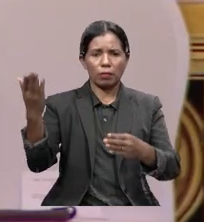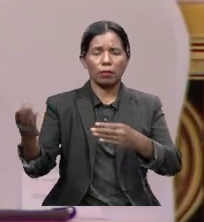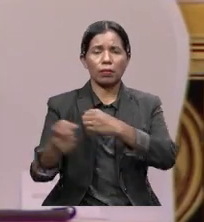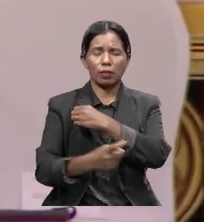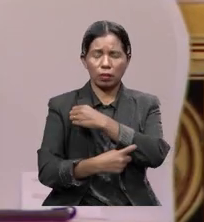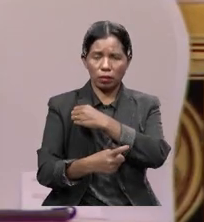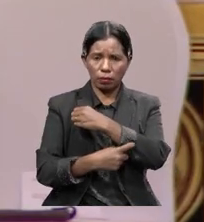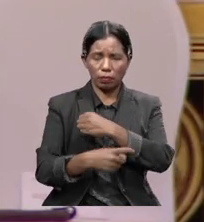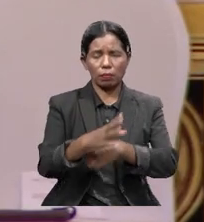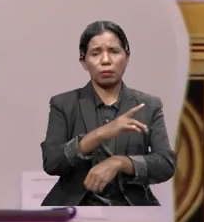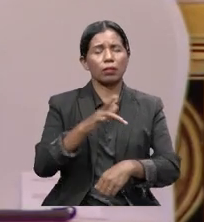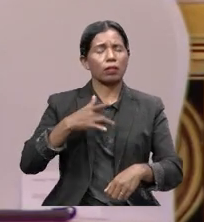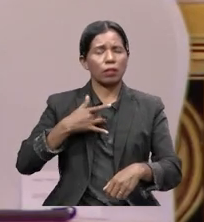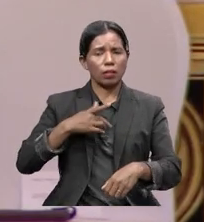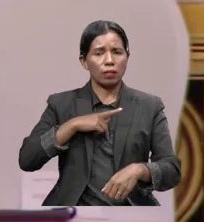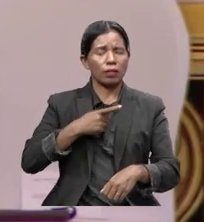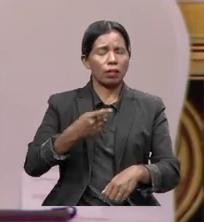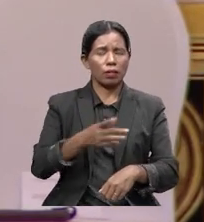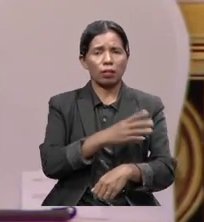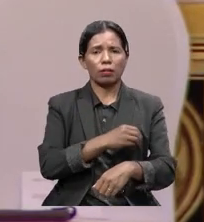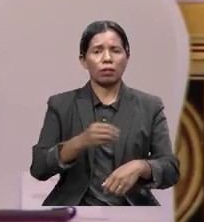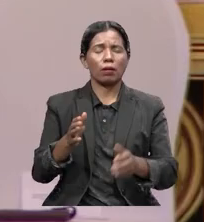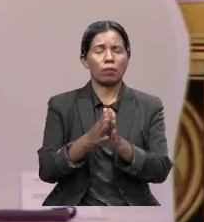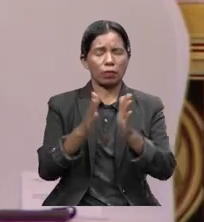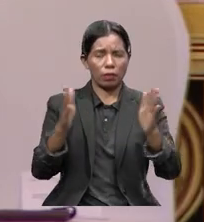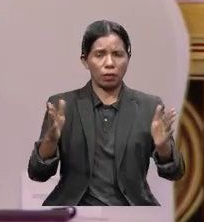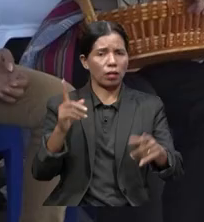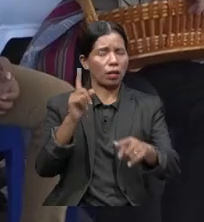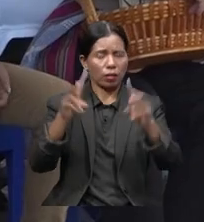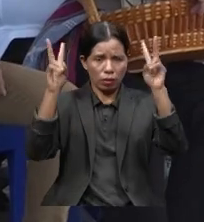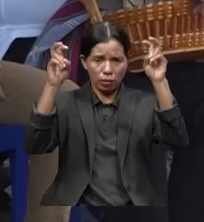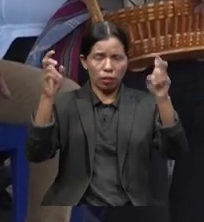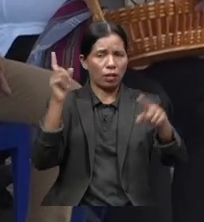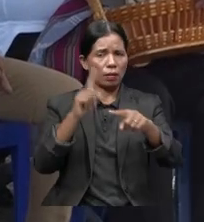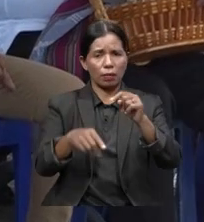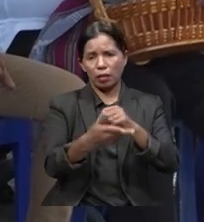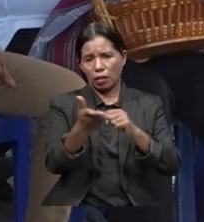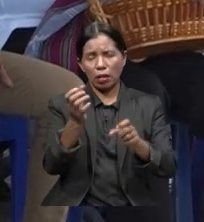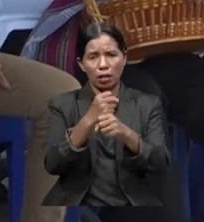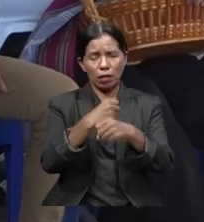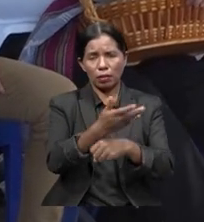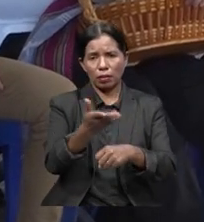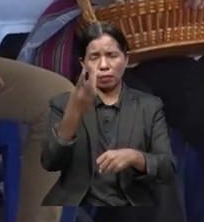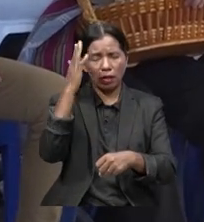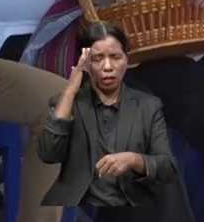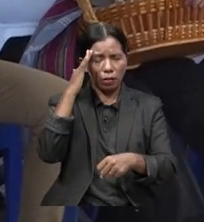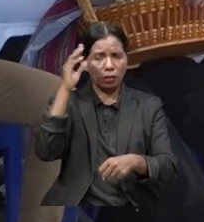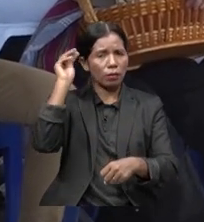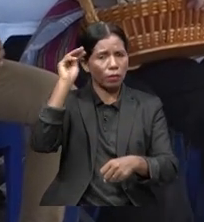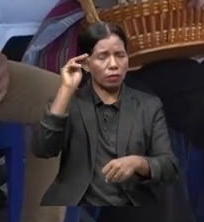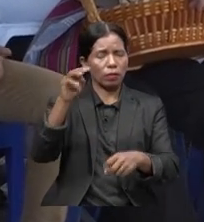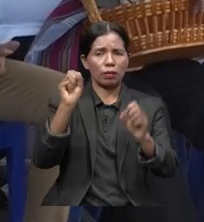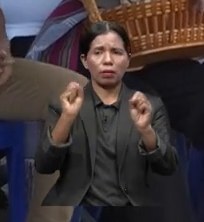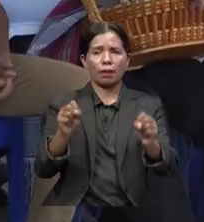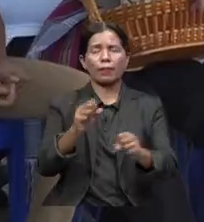ba orgulho no poder. Titulo ne la bele halo emi hanoin kata, ministério ne